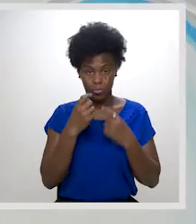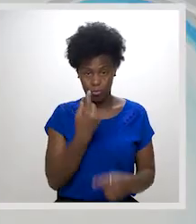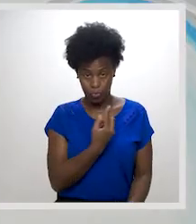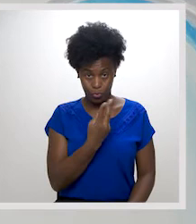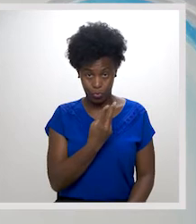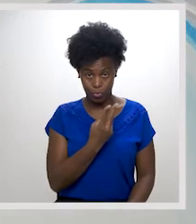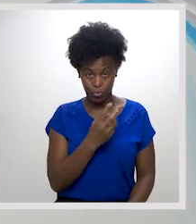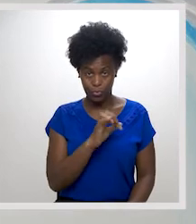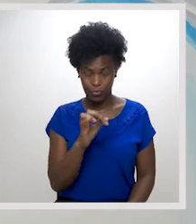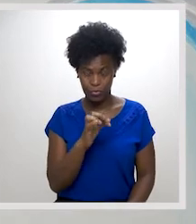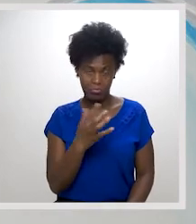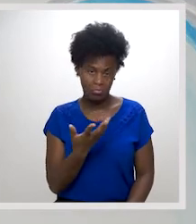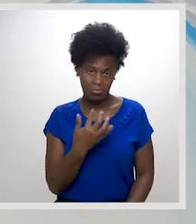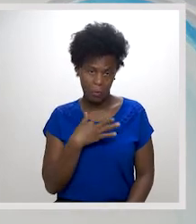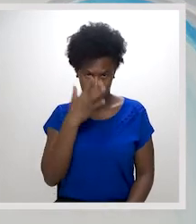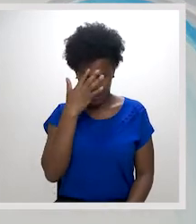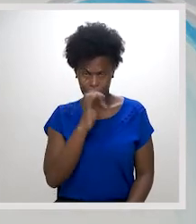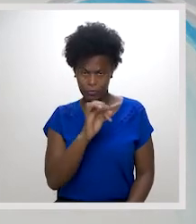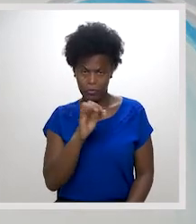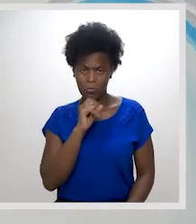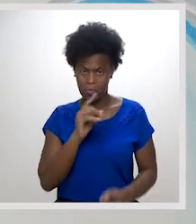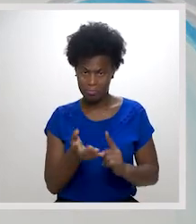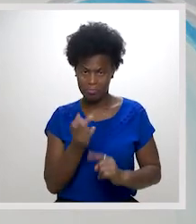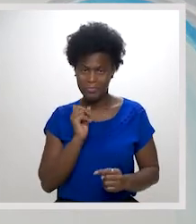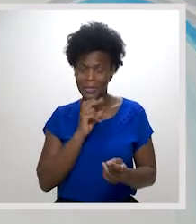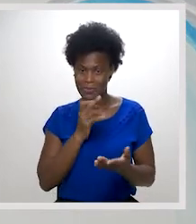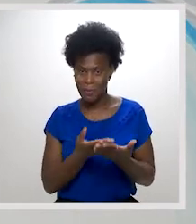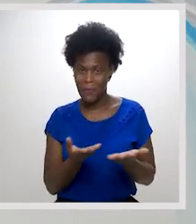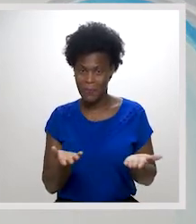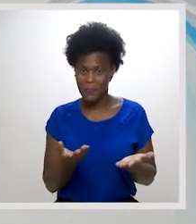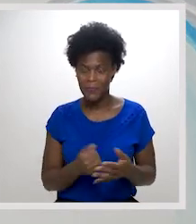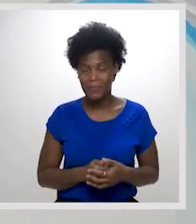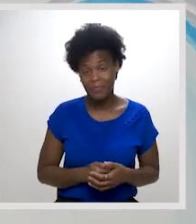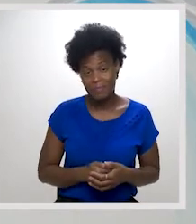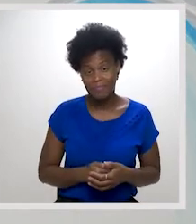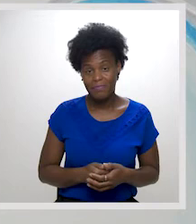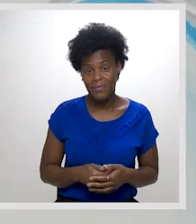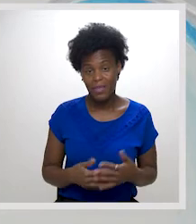São duas perguntas, acho que está ao vosso alcance.